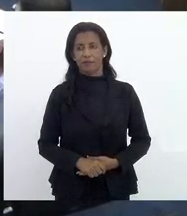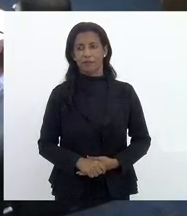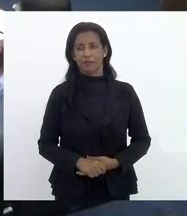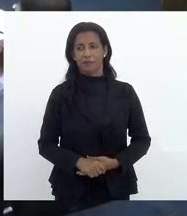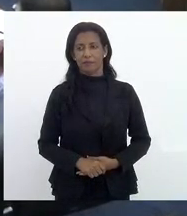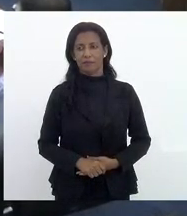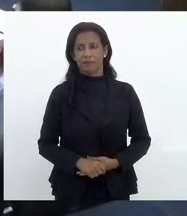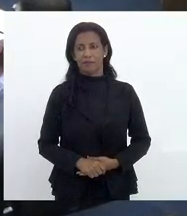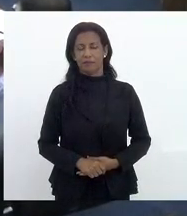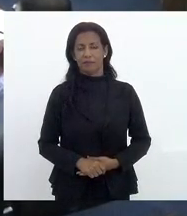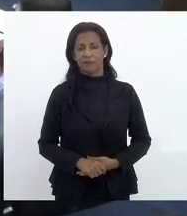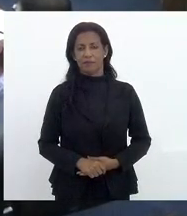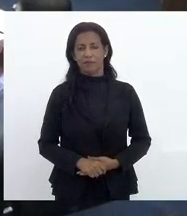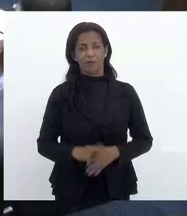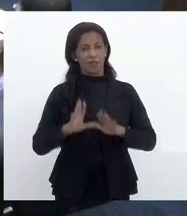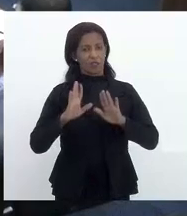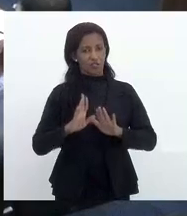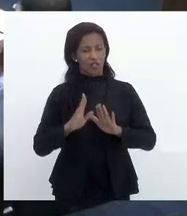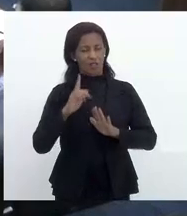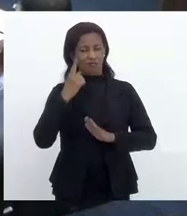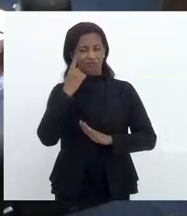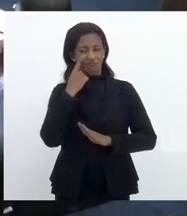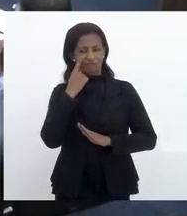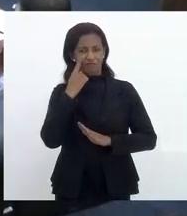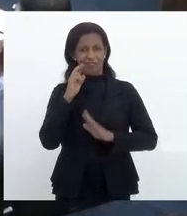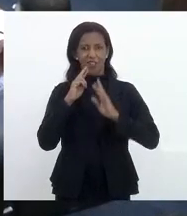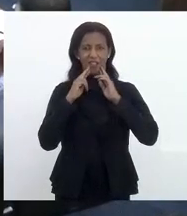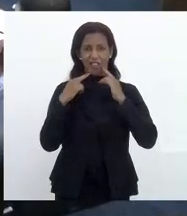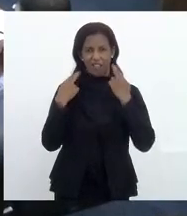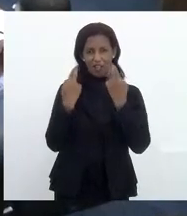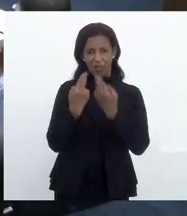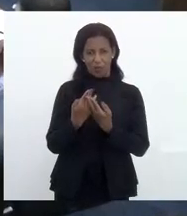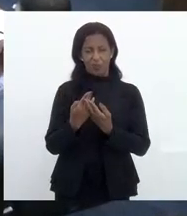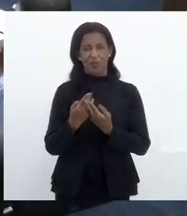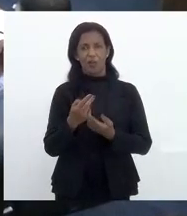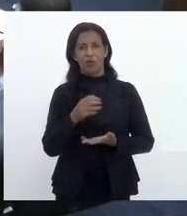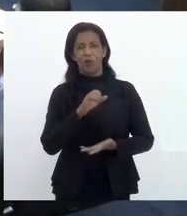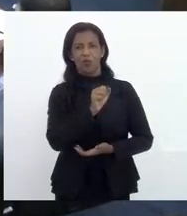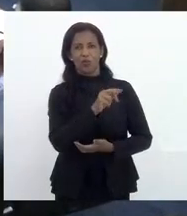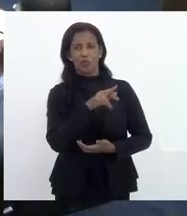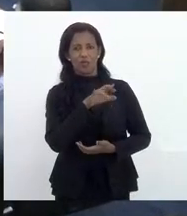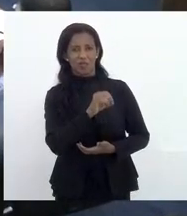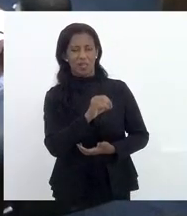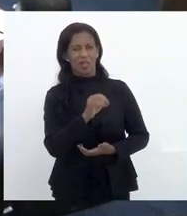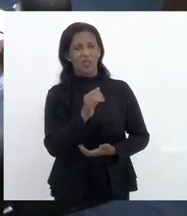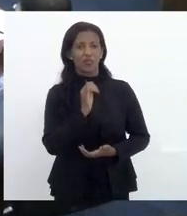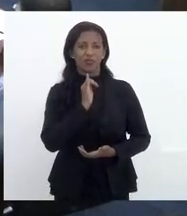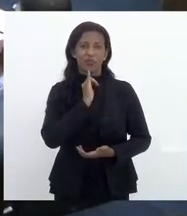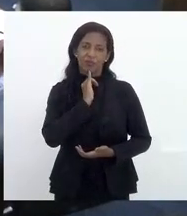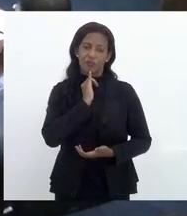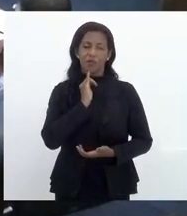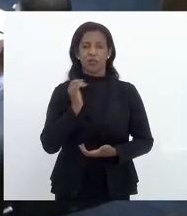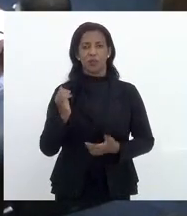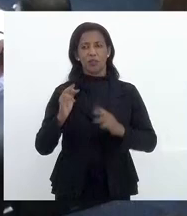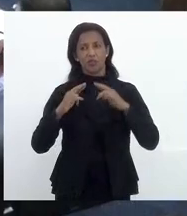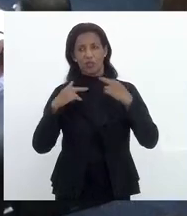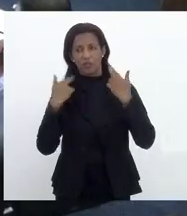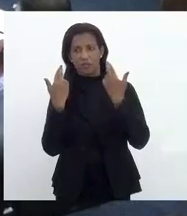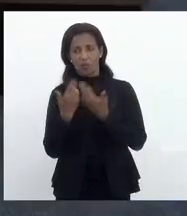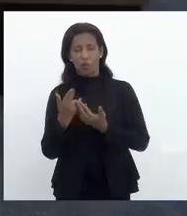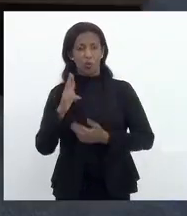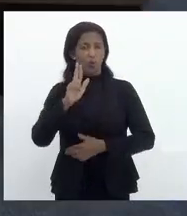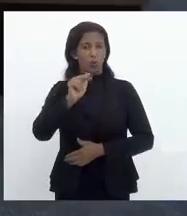e nós tivemos algumas reuniões aí com nosso Presidente aí Sérgio Aureliano infelizmente as reuniões